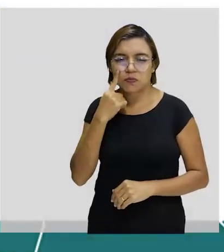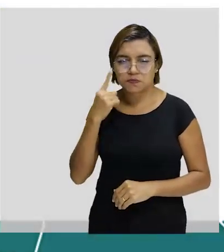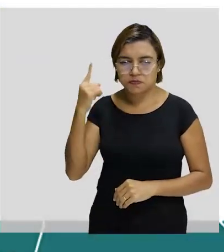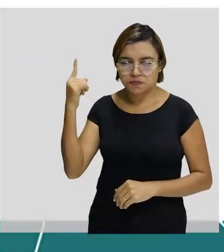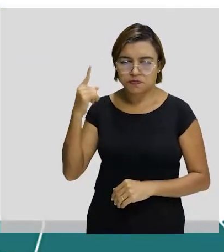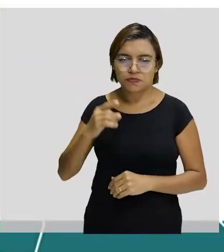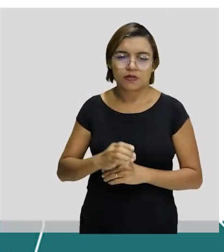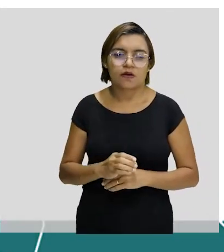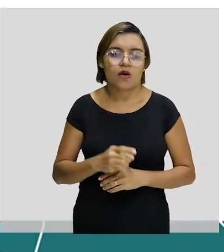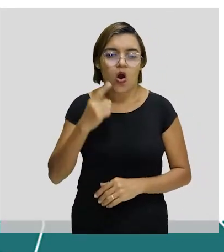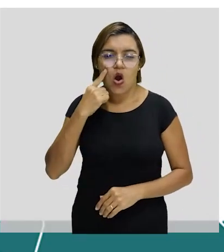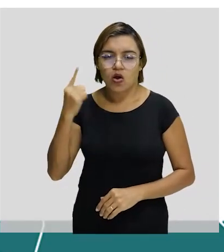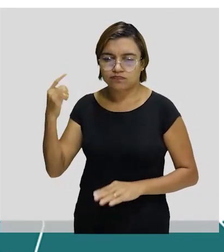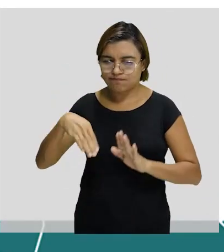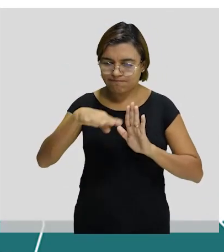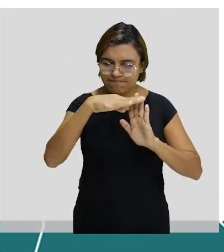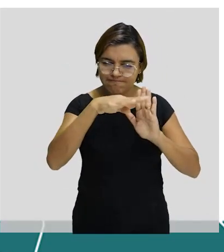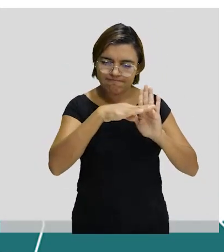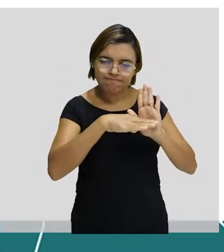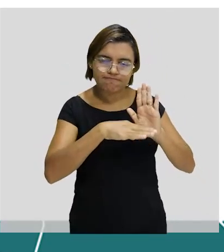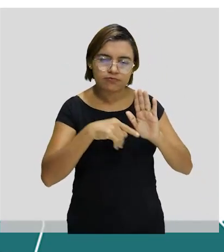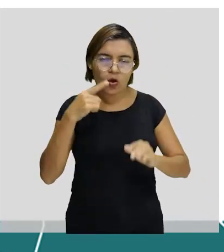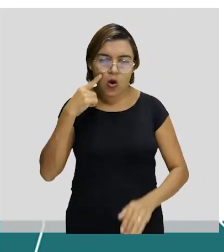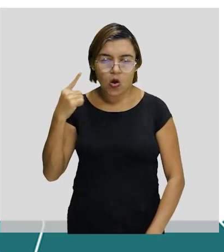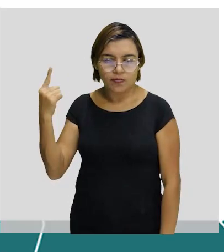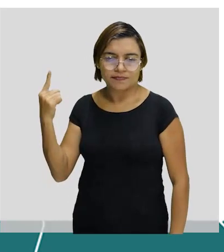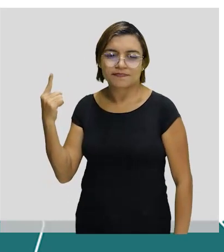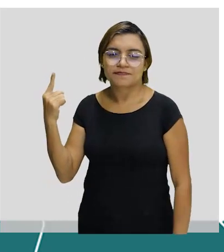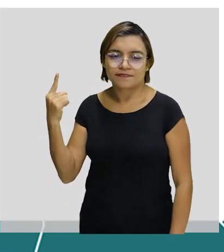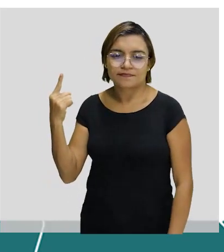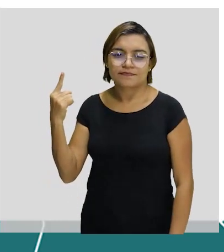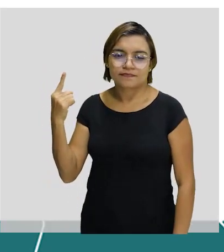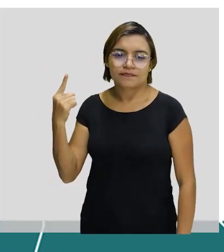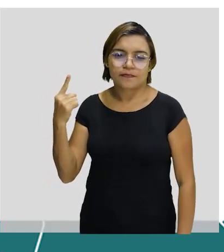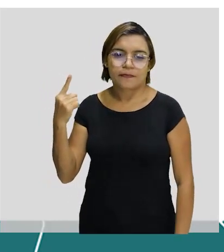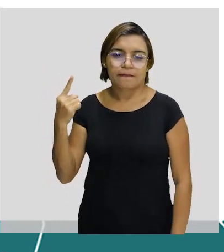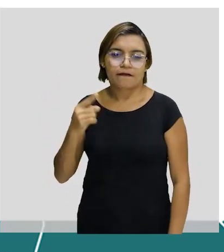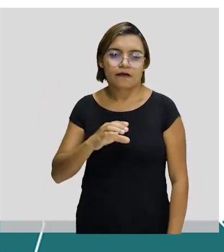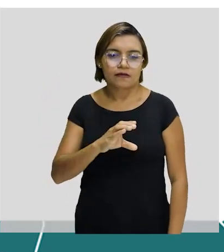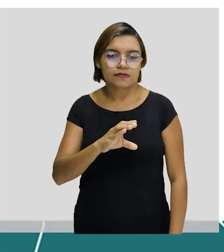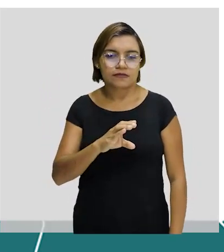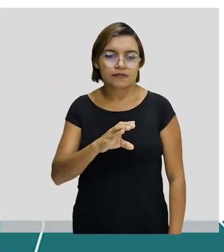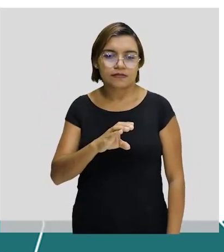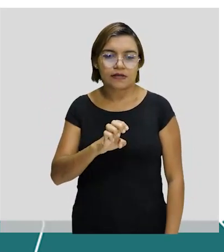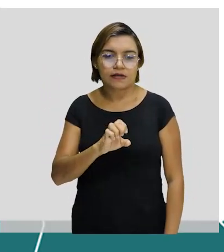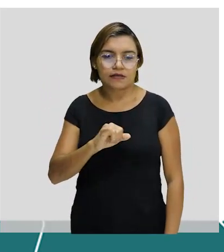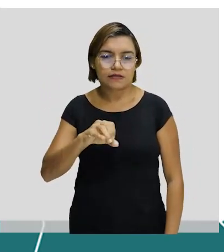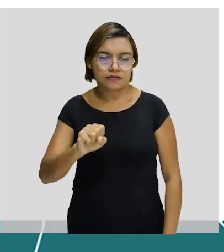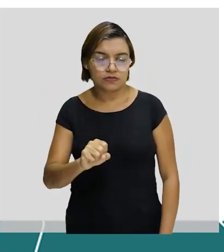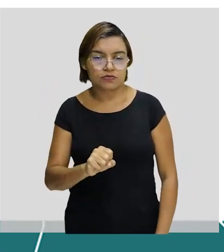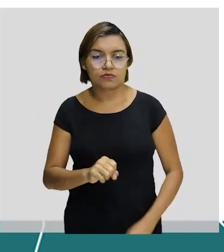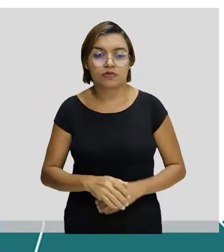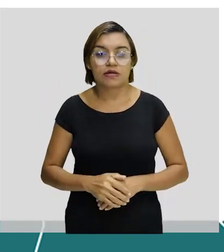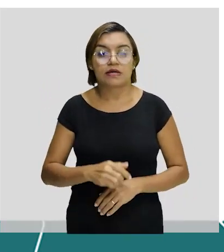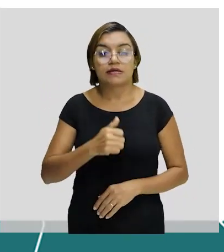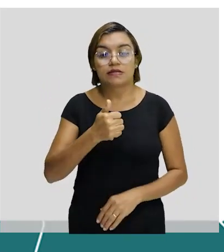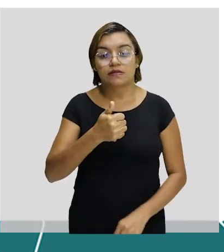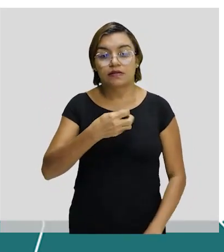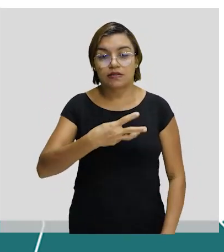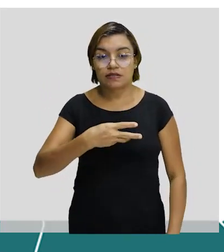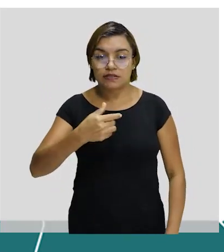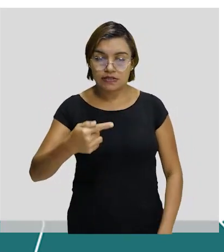O Césio-137 tem uma meia-vida de 30 anos. Então, vamos lá, se eu tenho 10 gramas de Césio-37